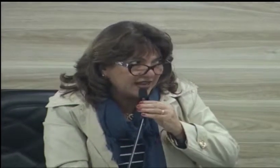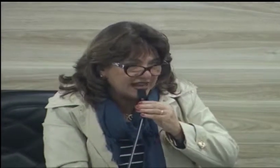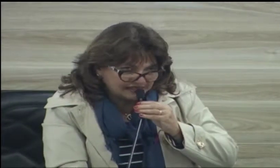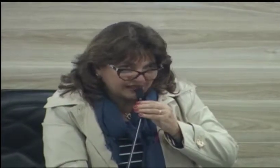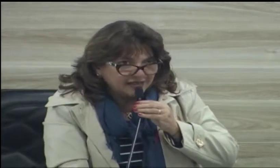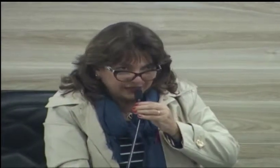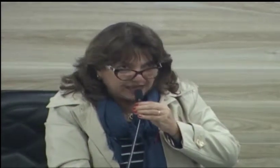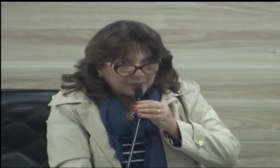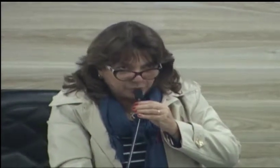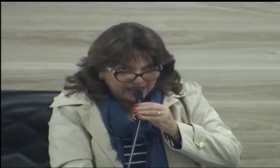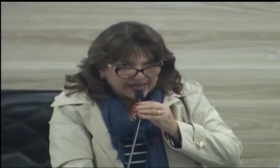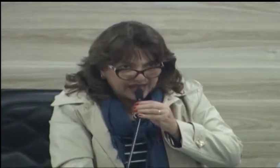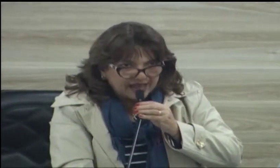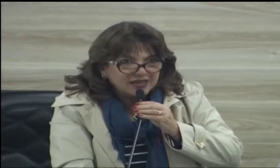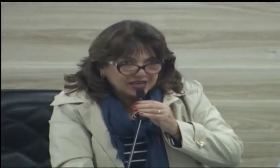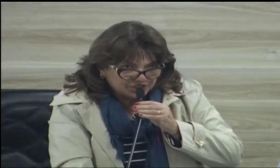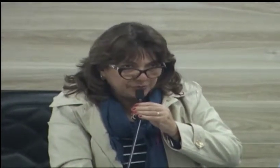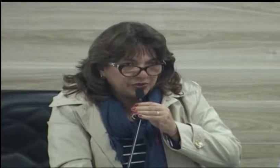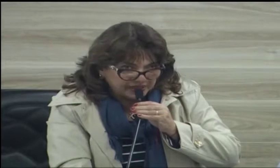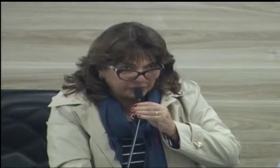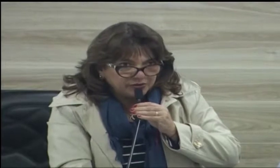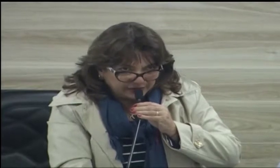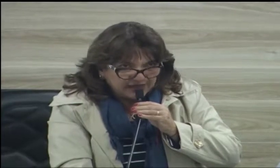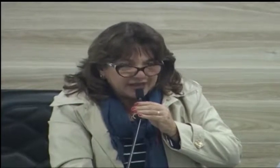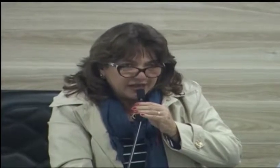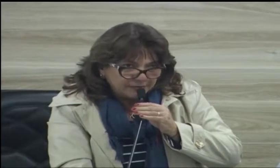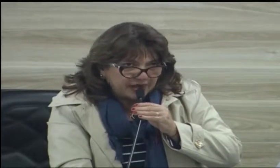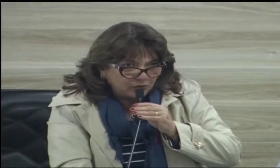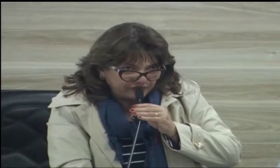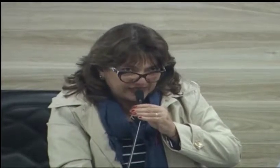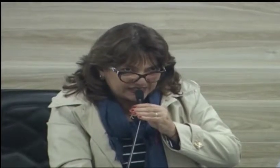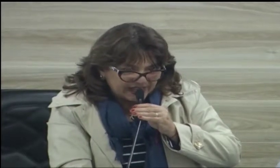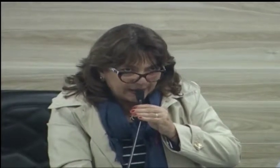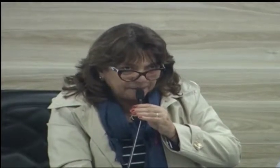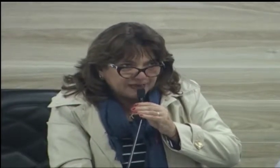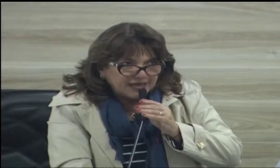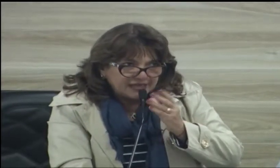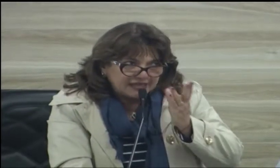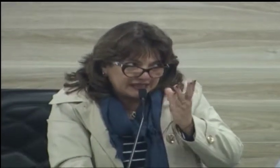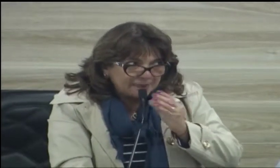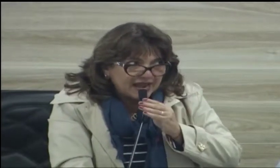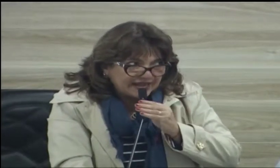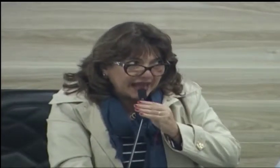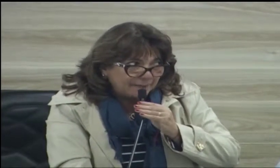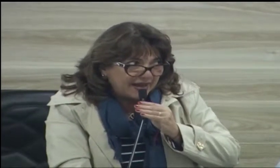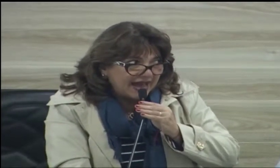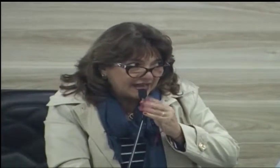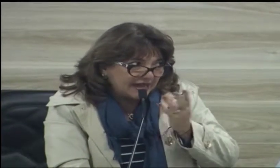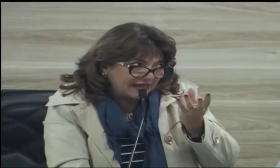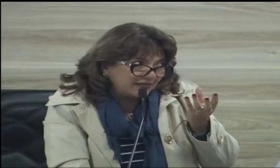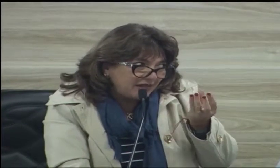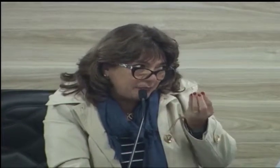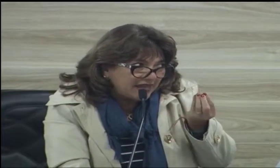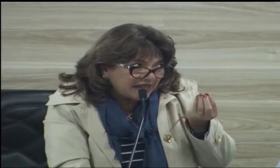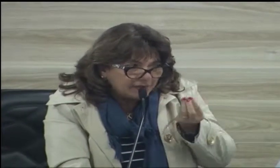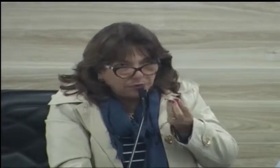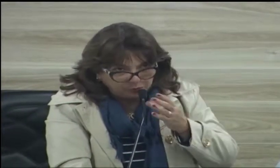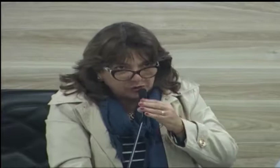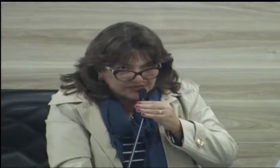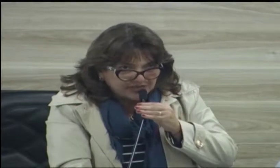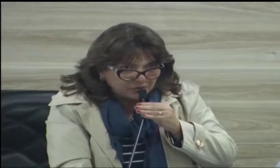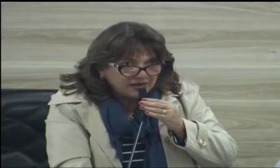que esta casa lhe apoiará, a gente podendo, para conversar. E lembrar que a PAI, ela tem em